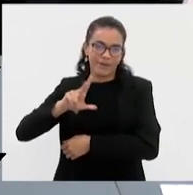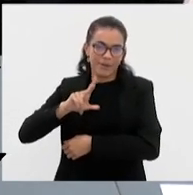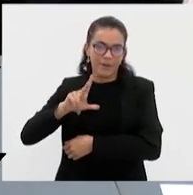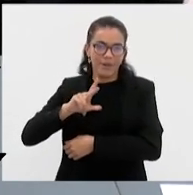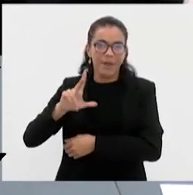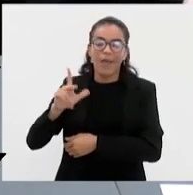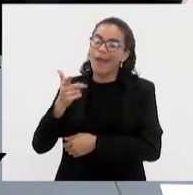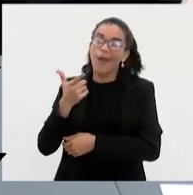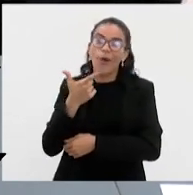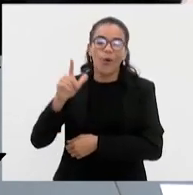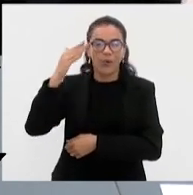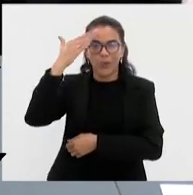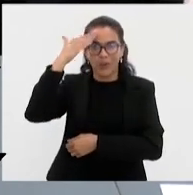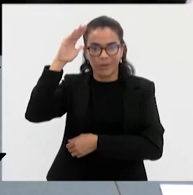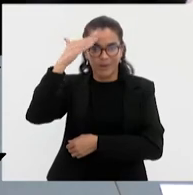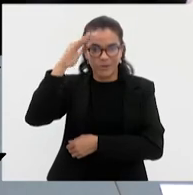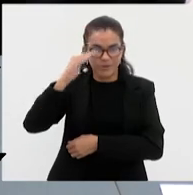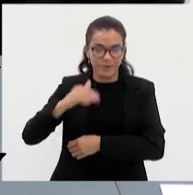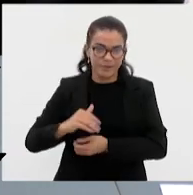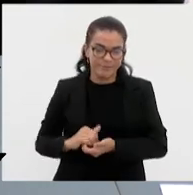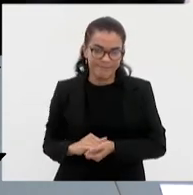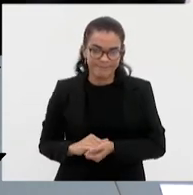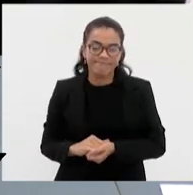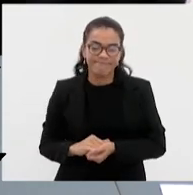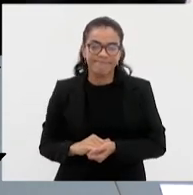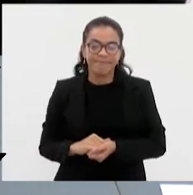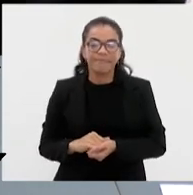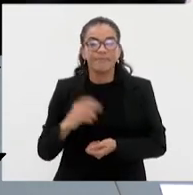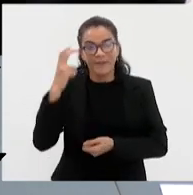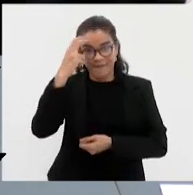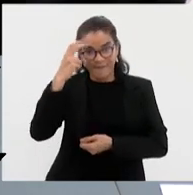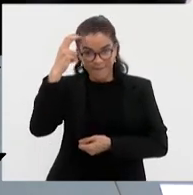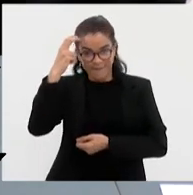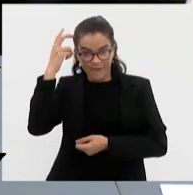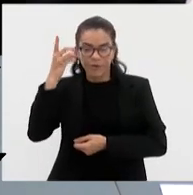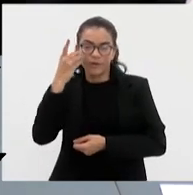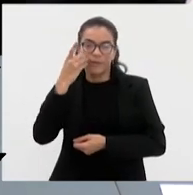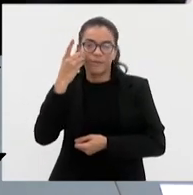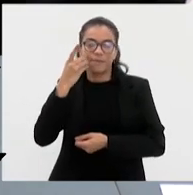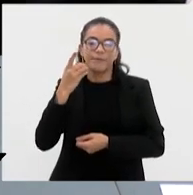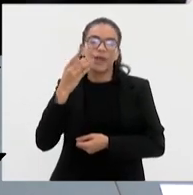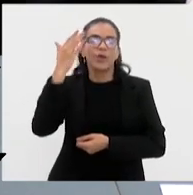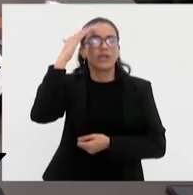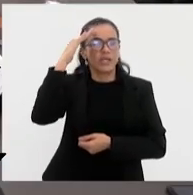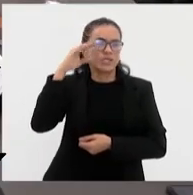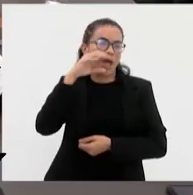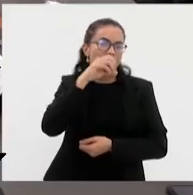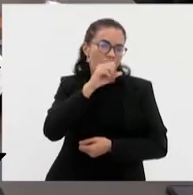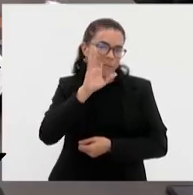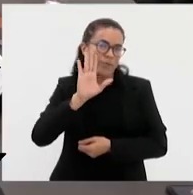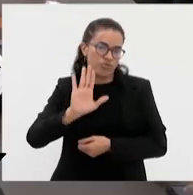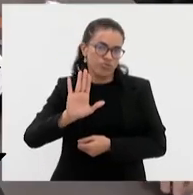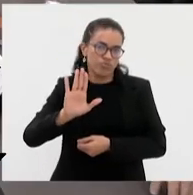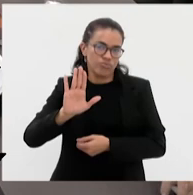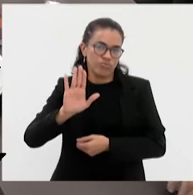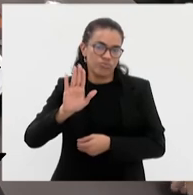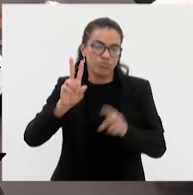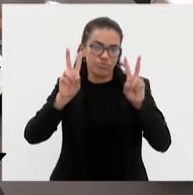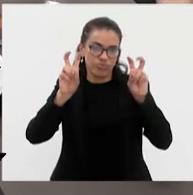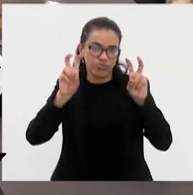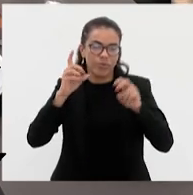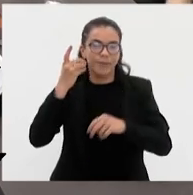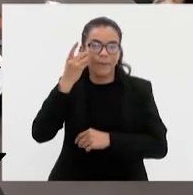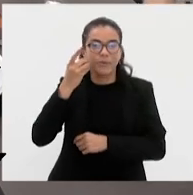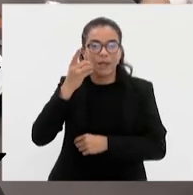outra interpretação, não é? Deputada Verônica. Não, muito rapidamente, eu entendi a ponderação feita pelo